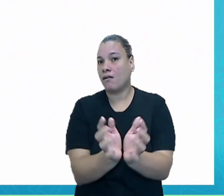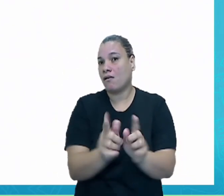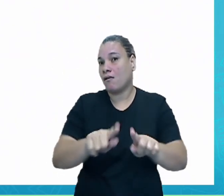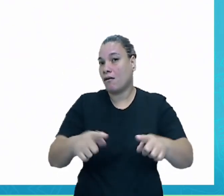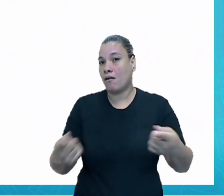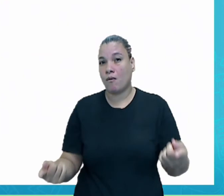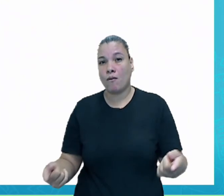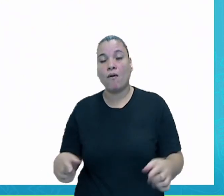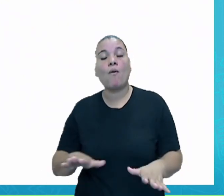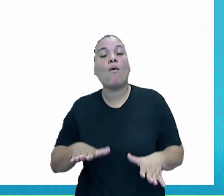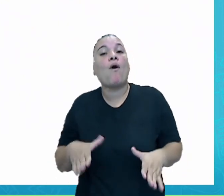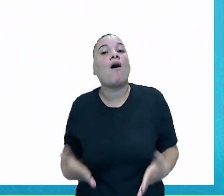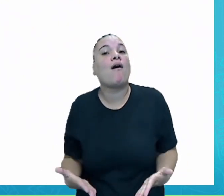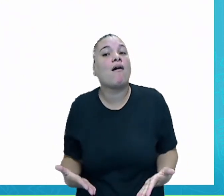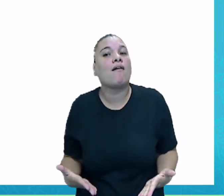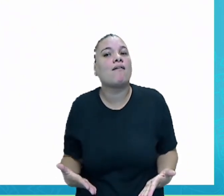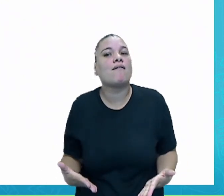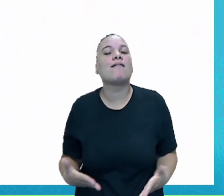Isso, adjetivo.